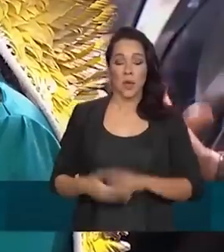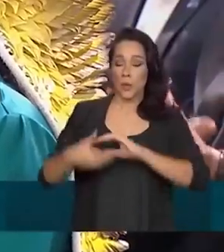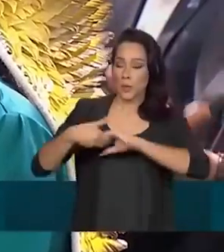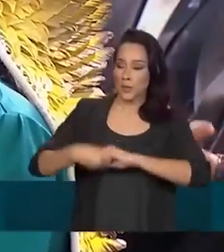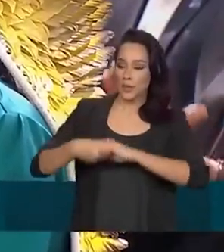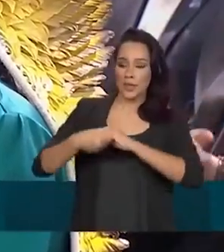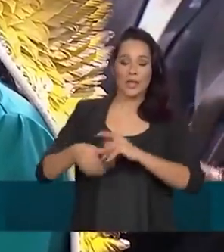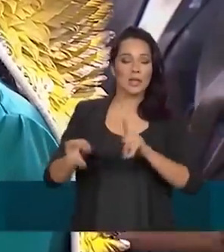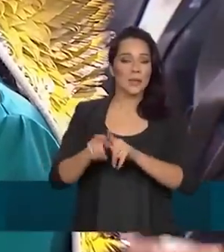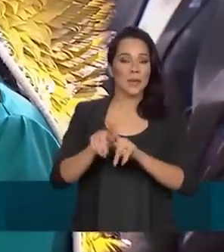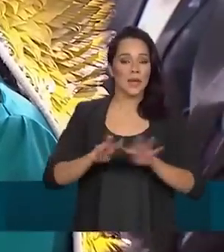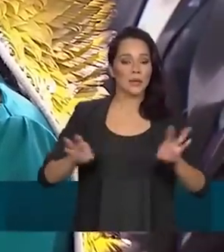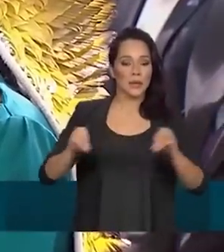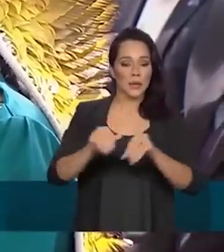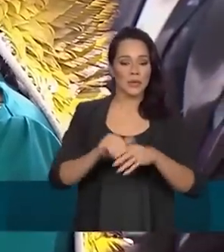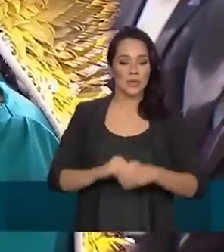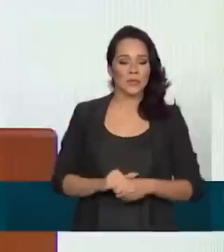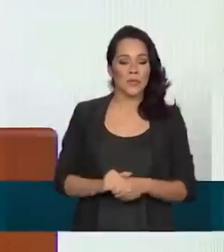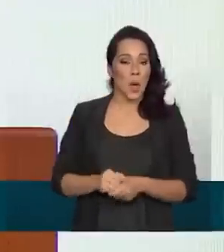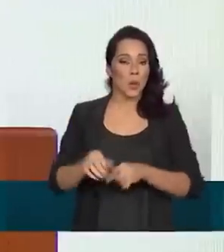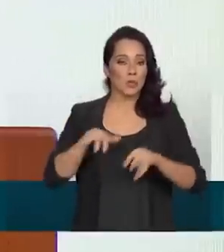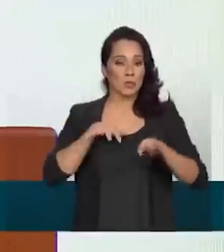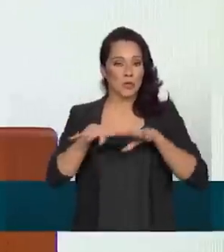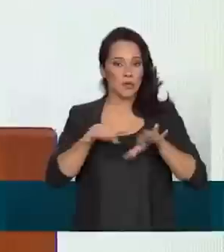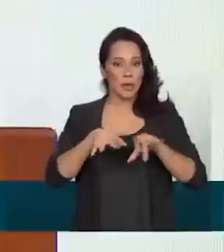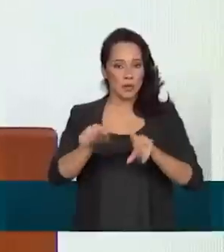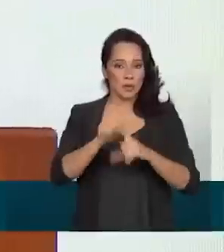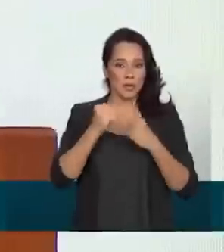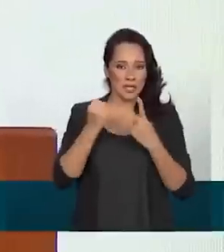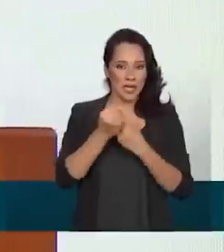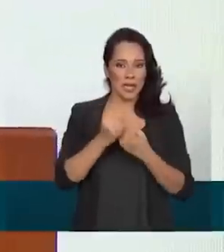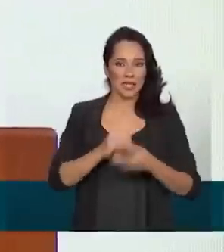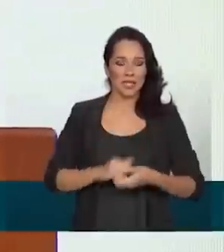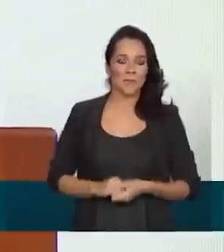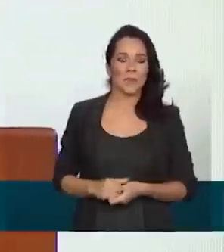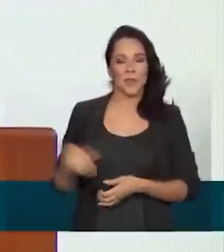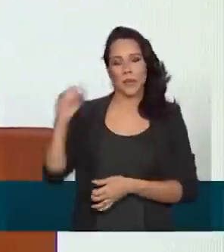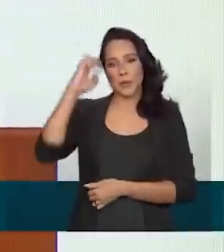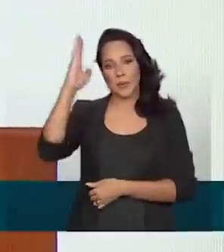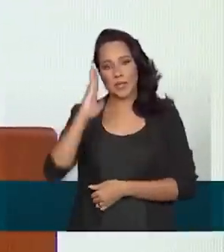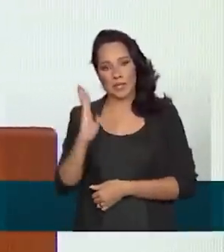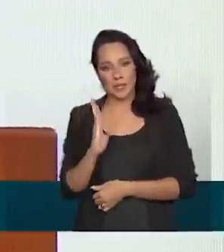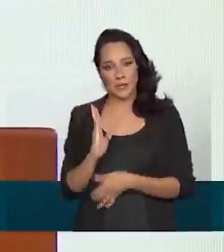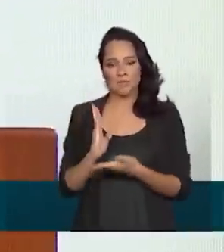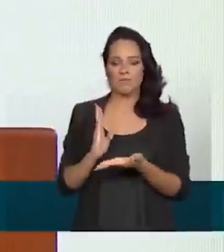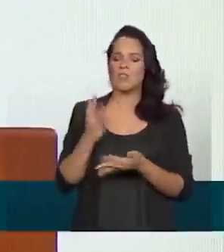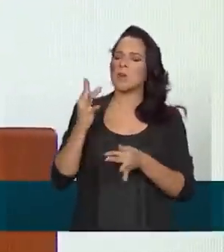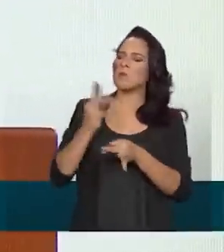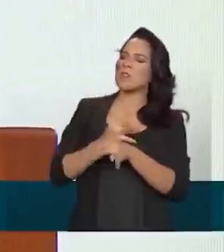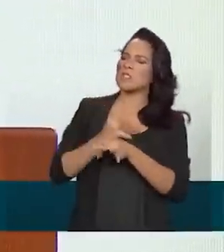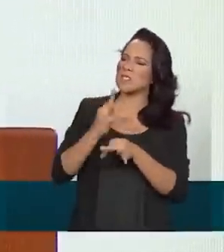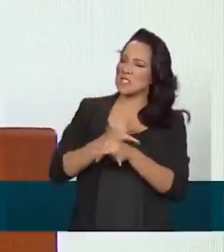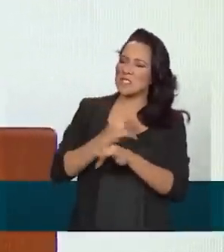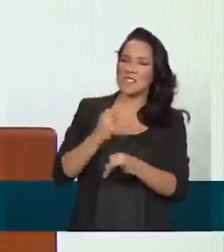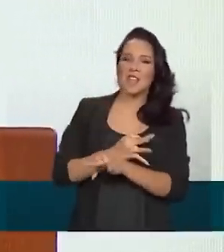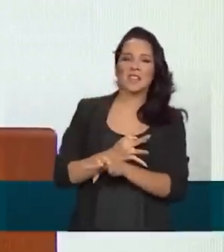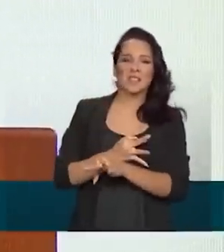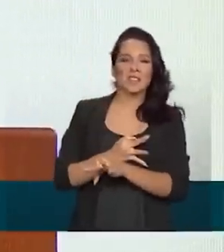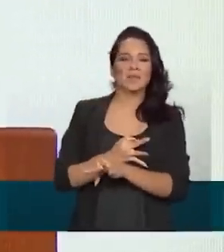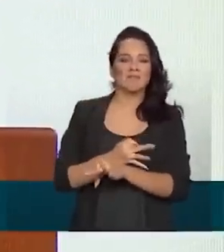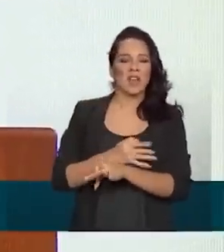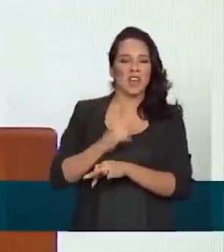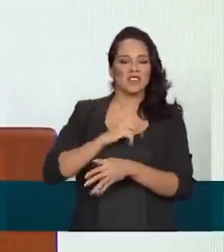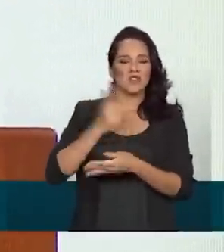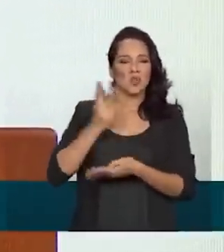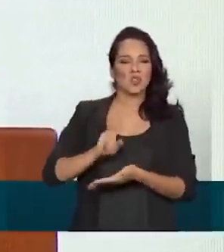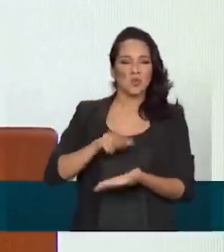Cumprimentar todos os movimentos sociais do Brasil, que com muita resistência nos